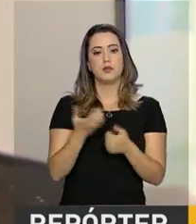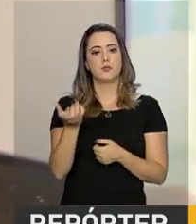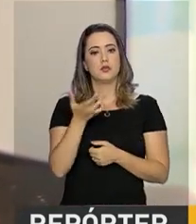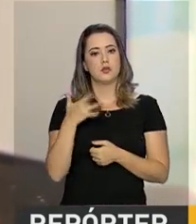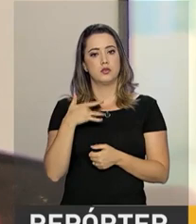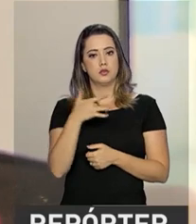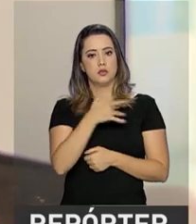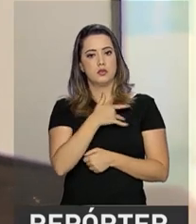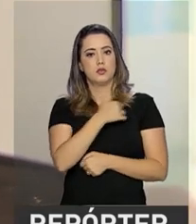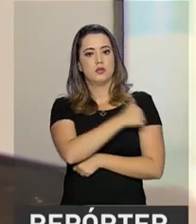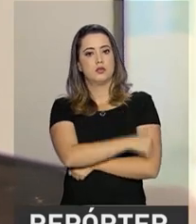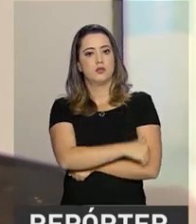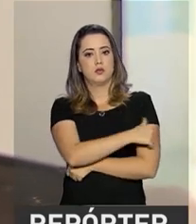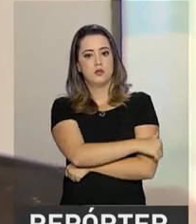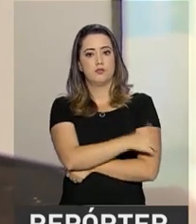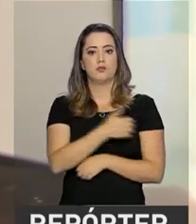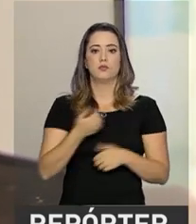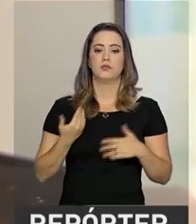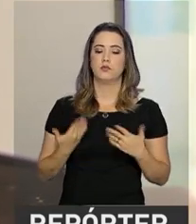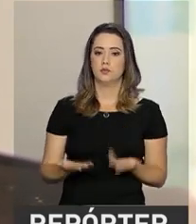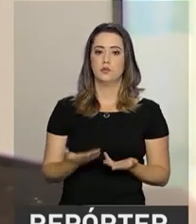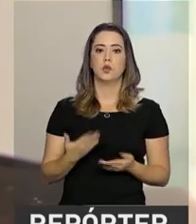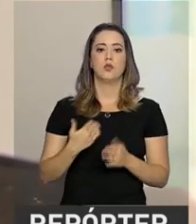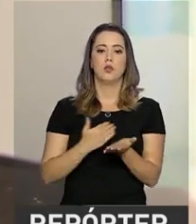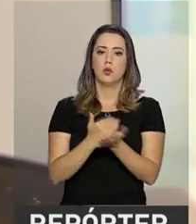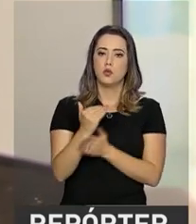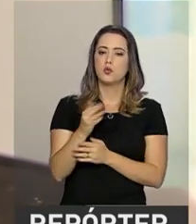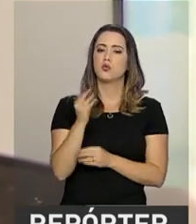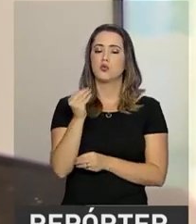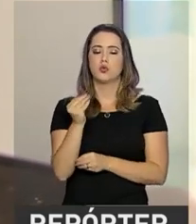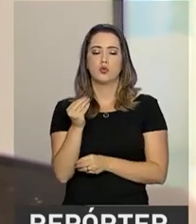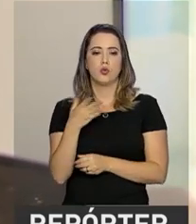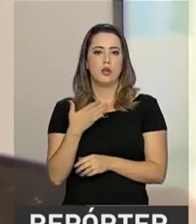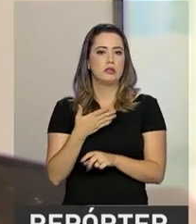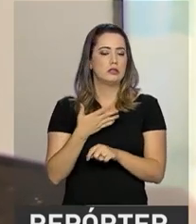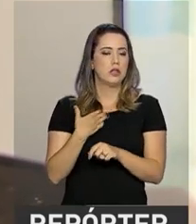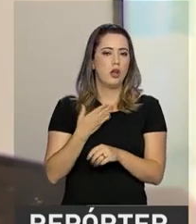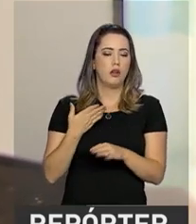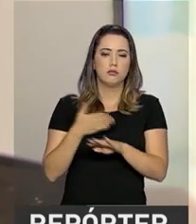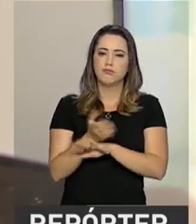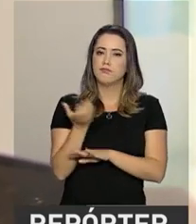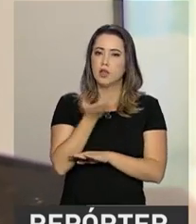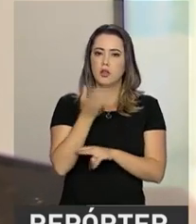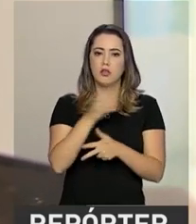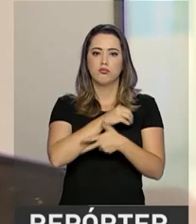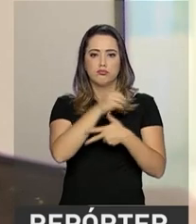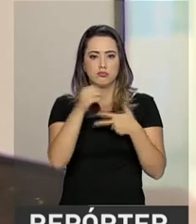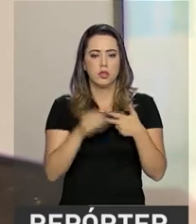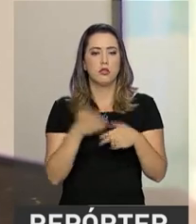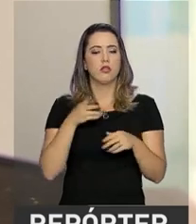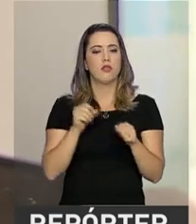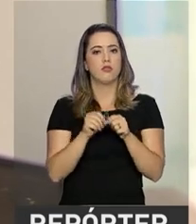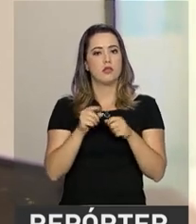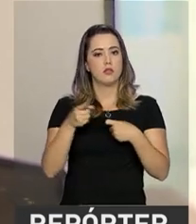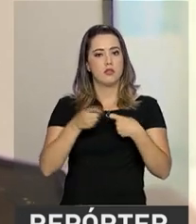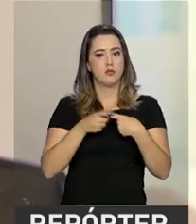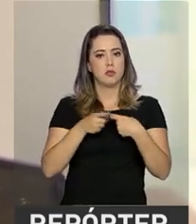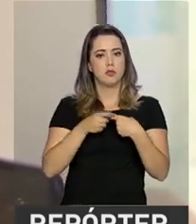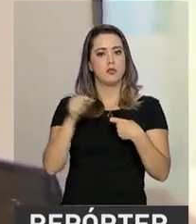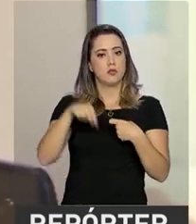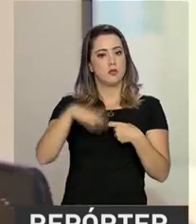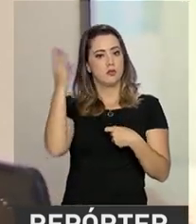foi enfermagem e ainda vou continuar tentando é cursar medicina tanto aqui no brasil quanto